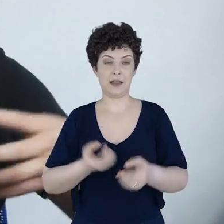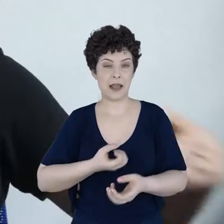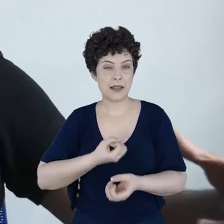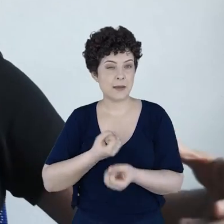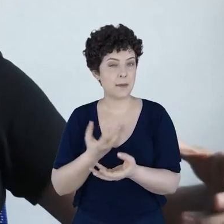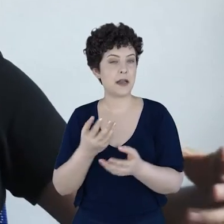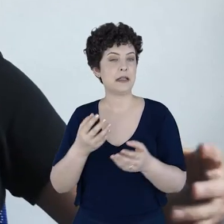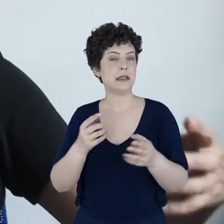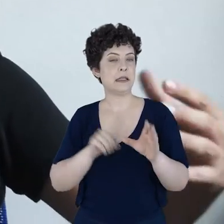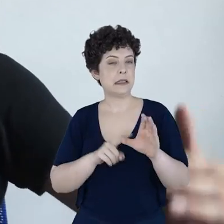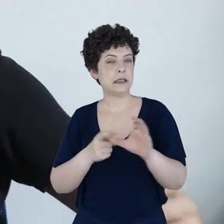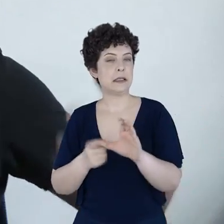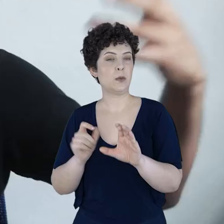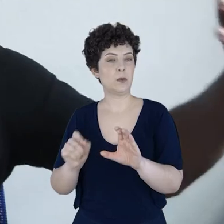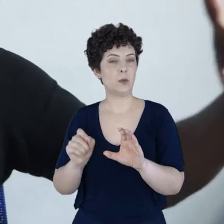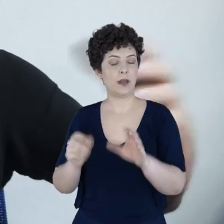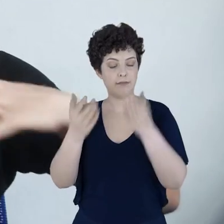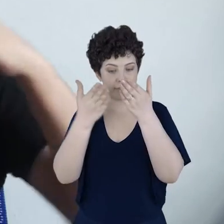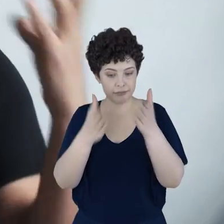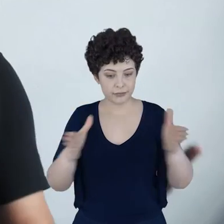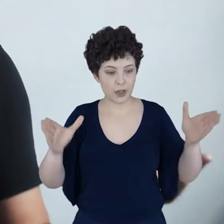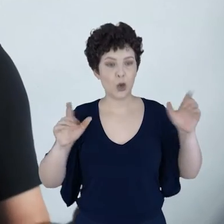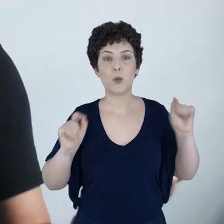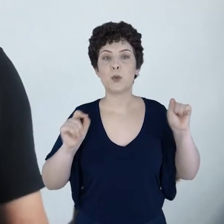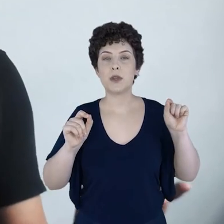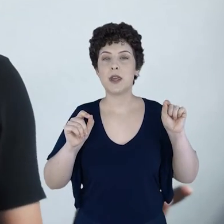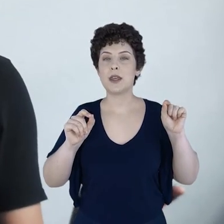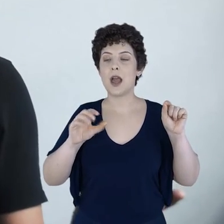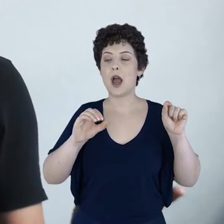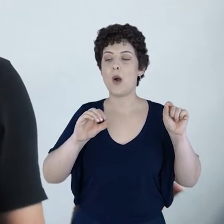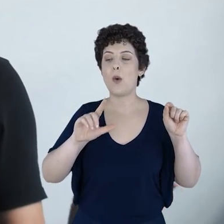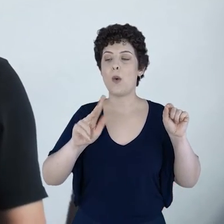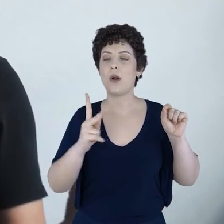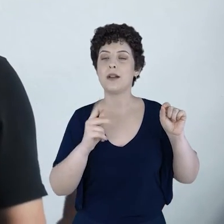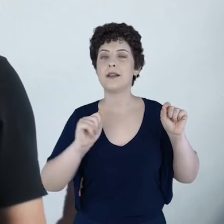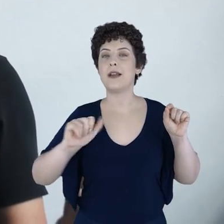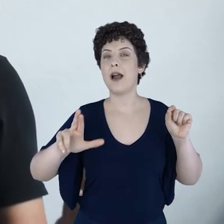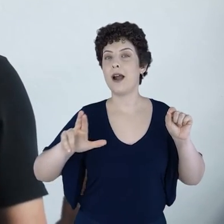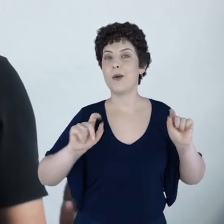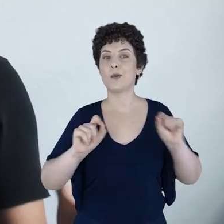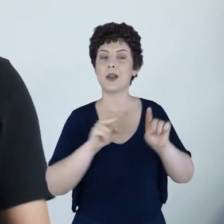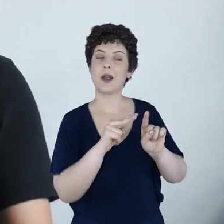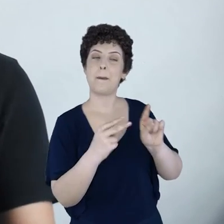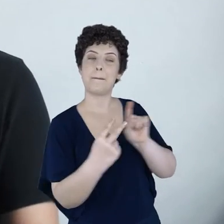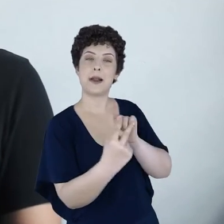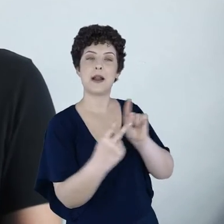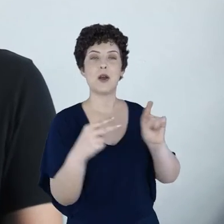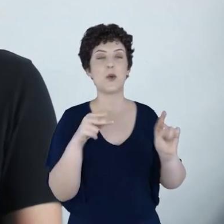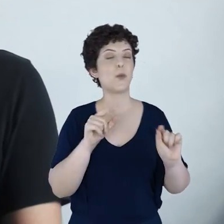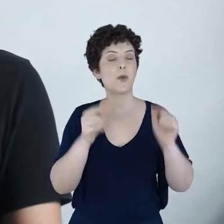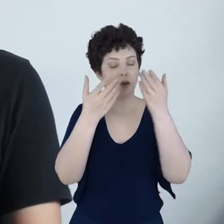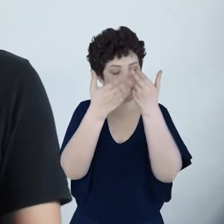Mas essa expressão abarca a amplitude do que seria o olhar.